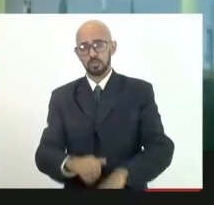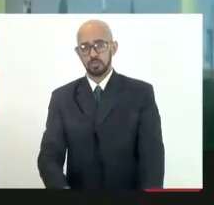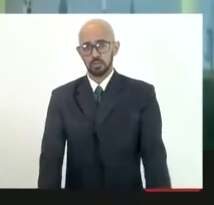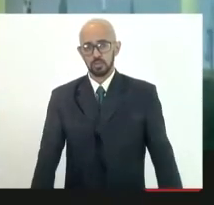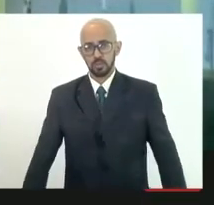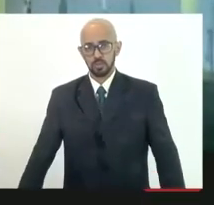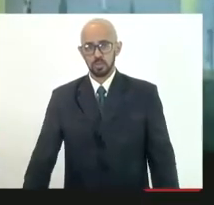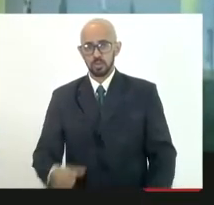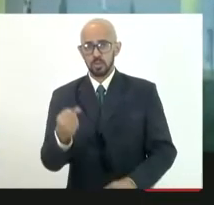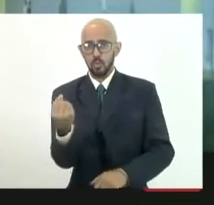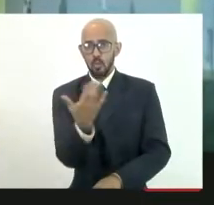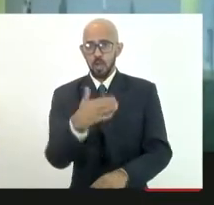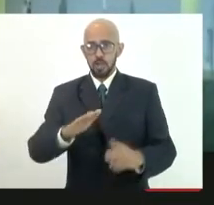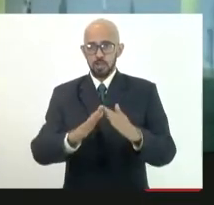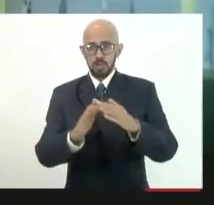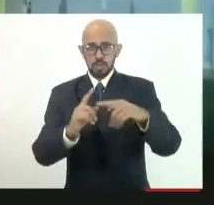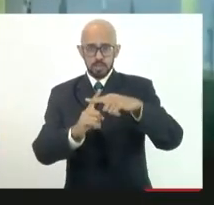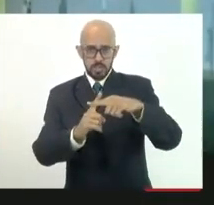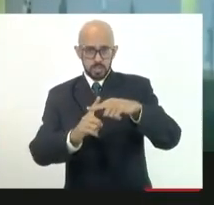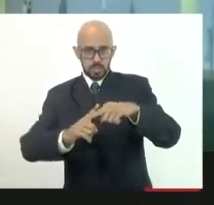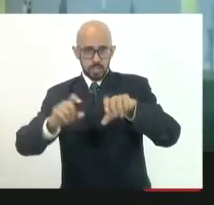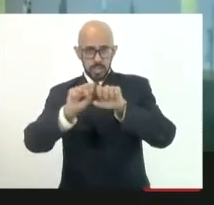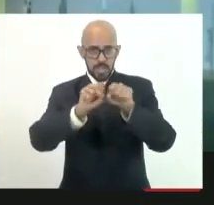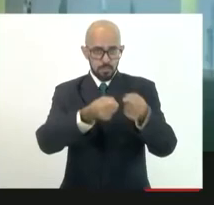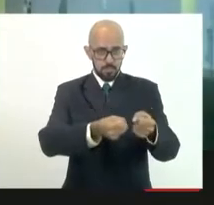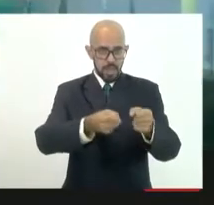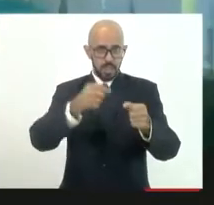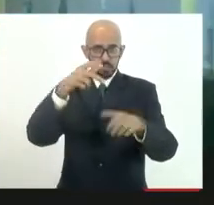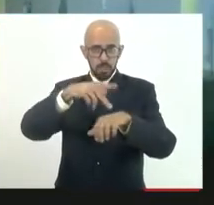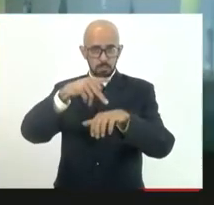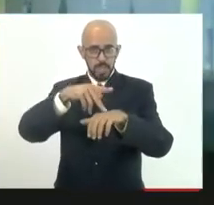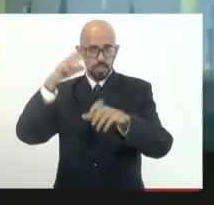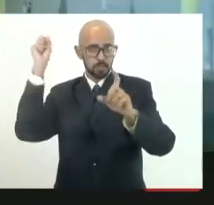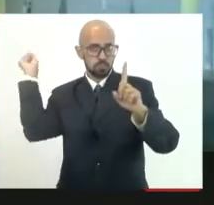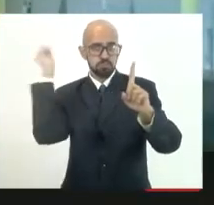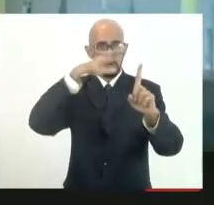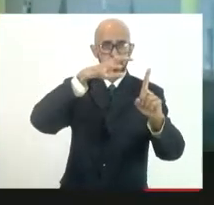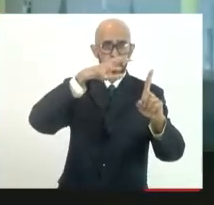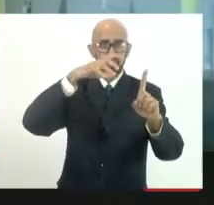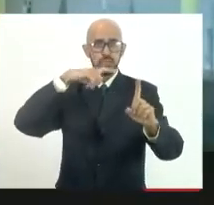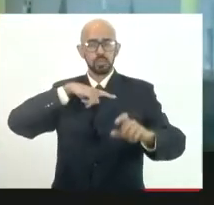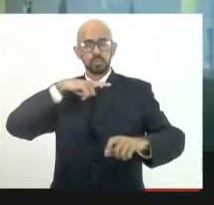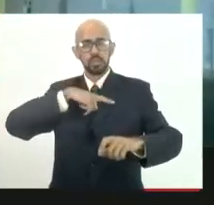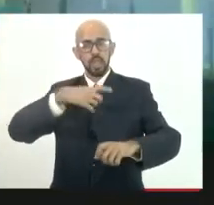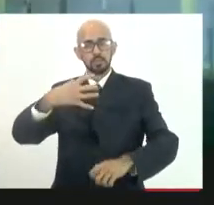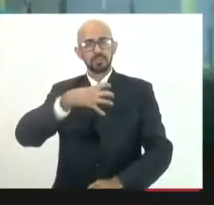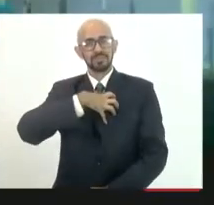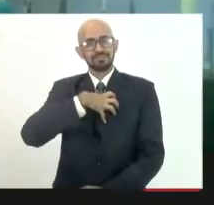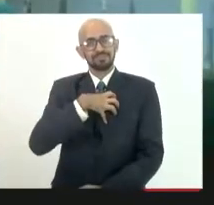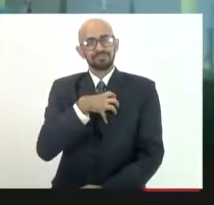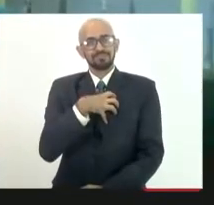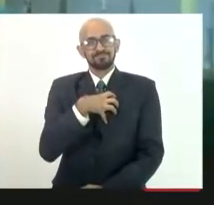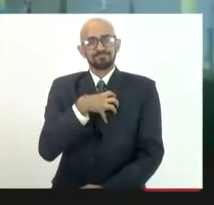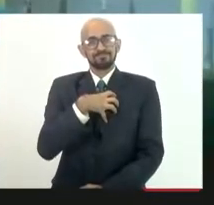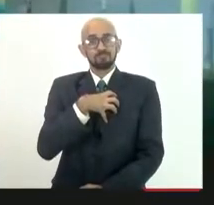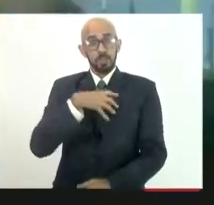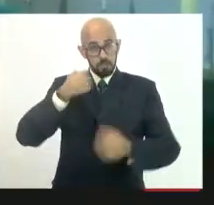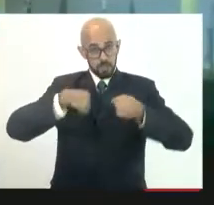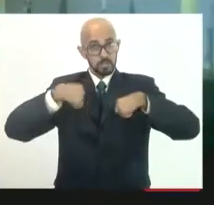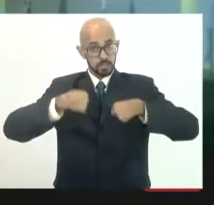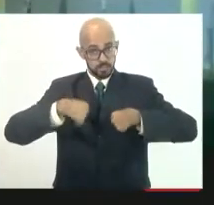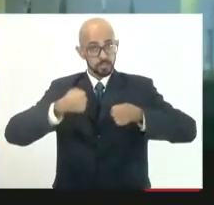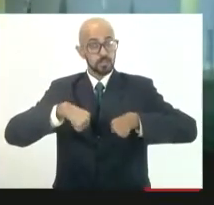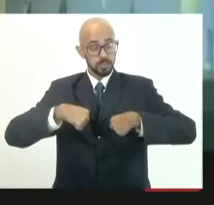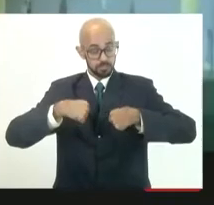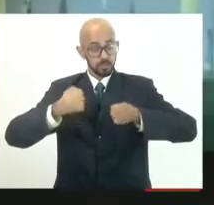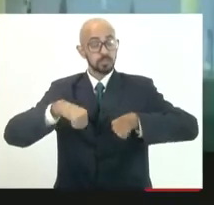Quando uma igreja é apedrejada, quando um santo é quebrado, há uma comoção que tem que haver, que